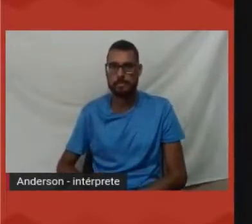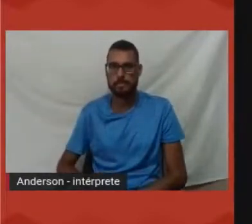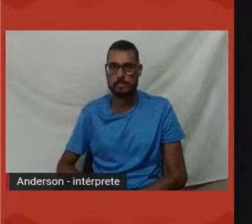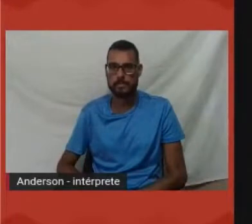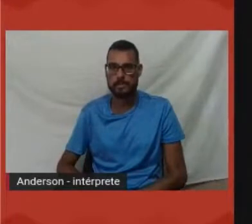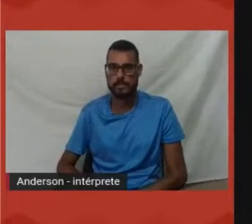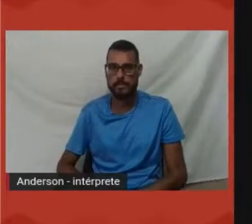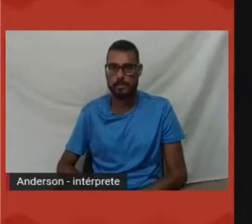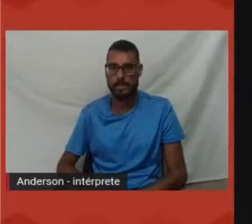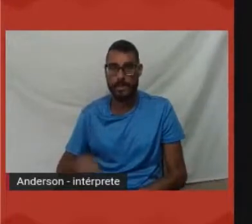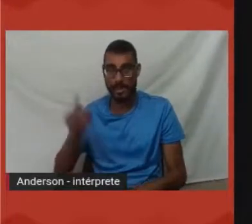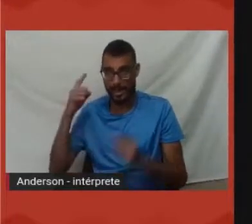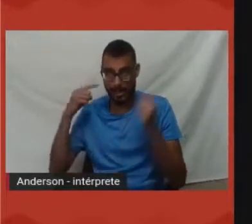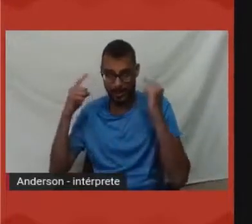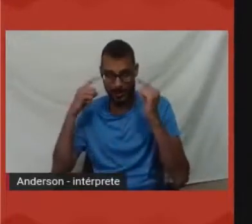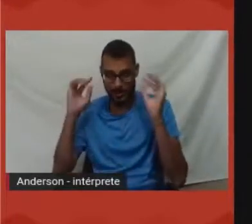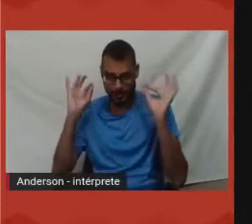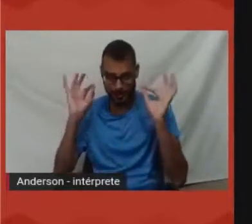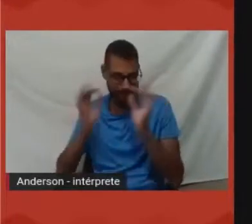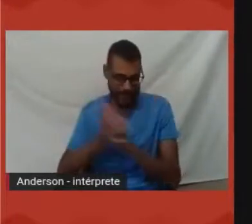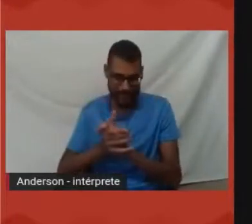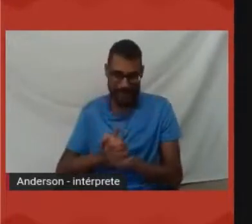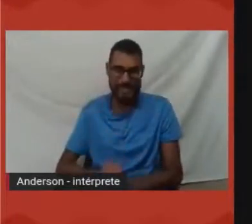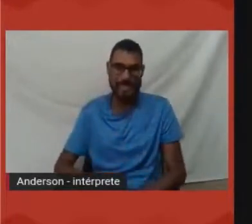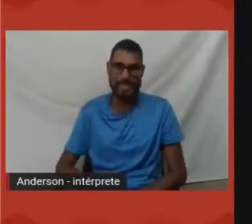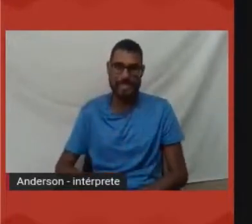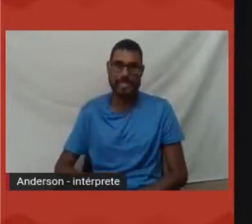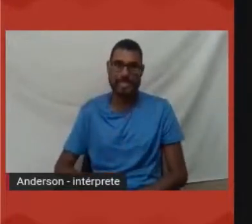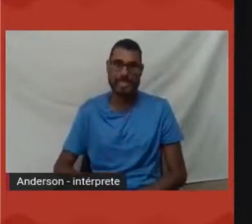É uma loucura, minha gente.